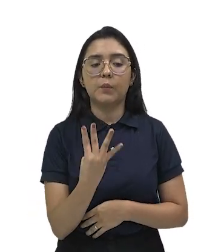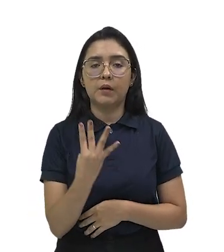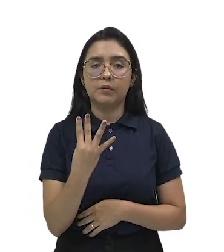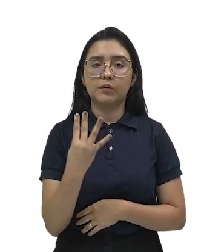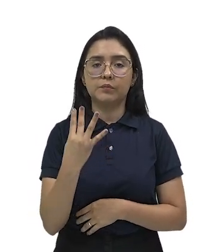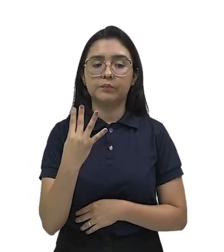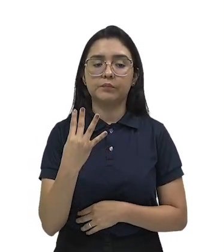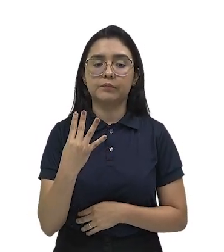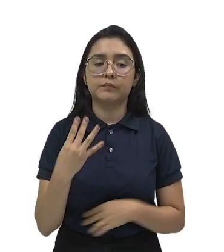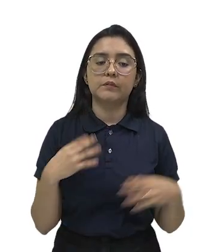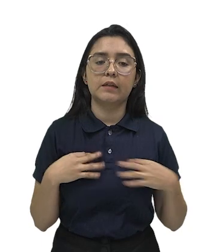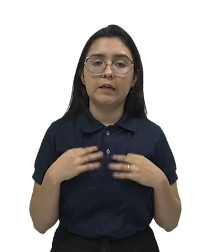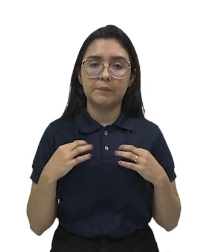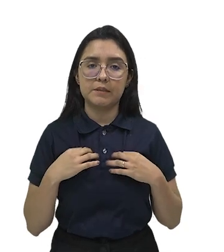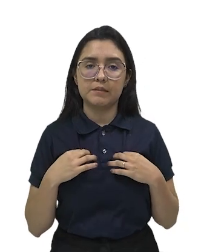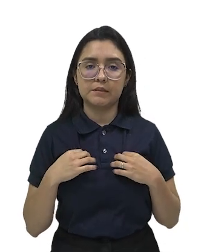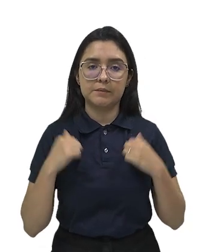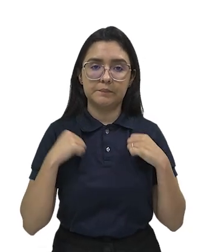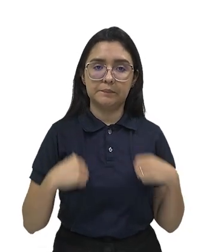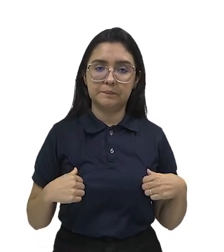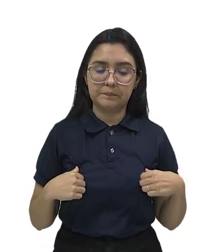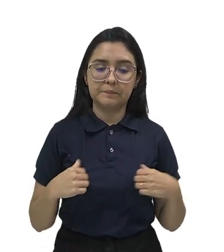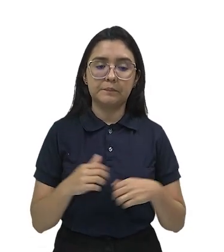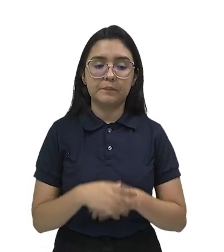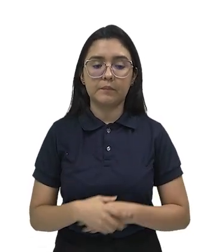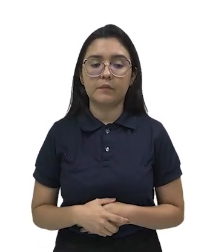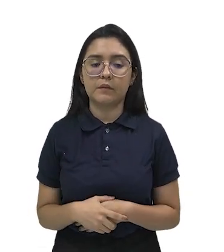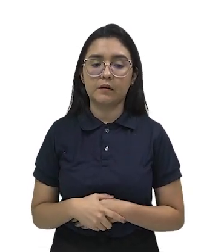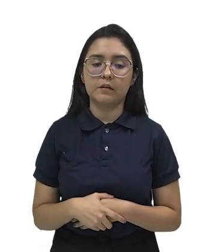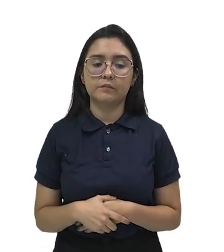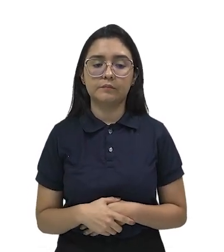4 camisetas, tá?